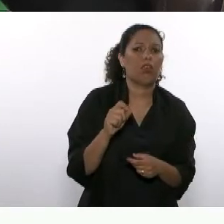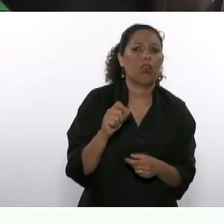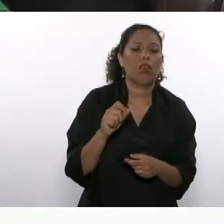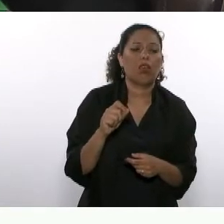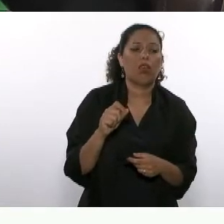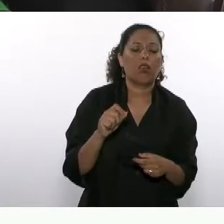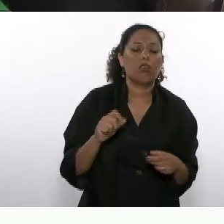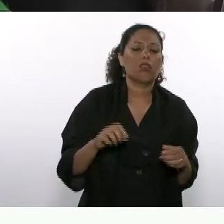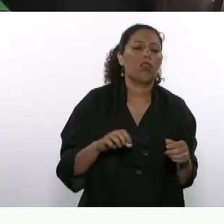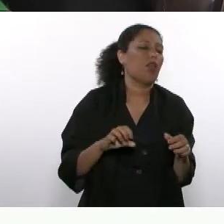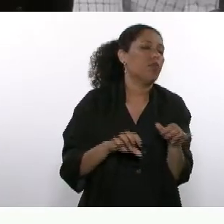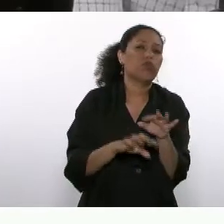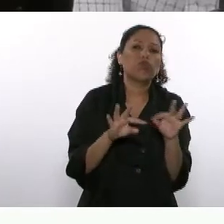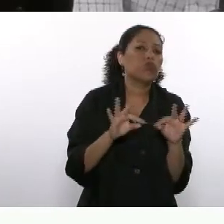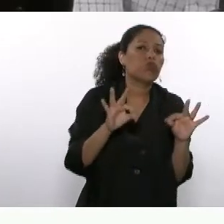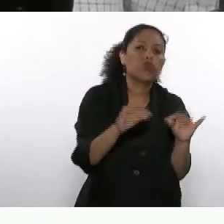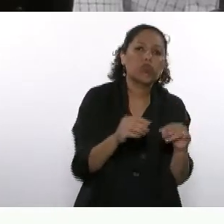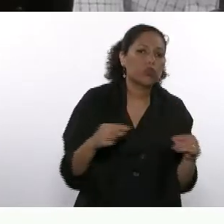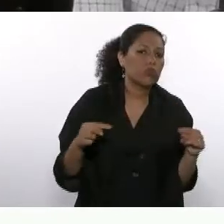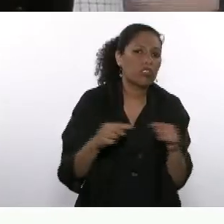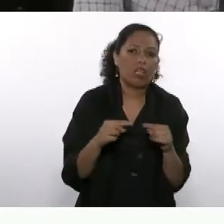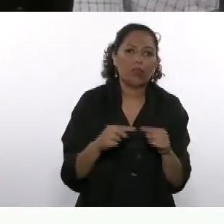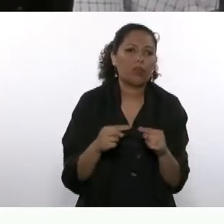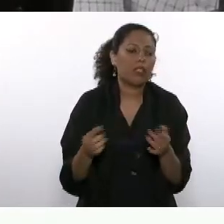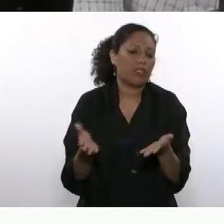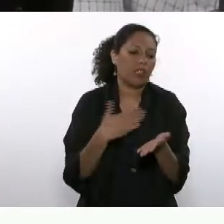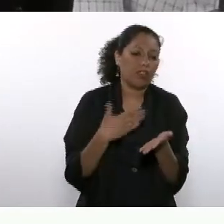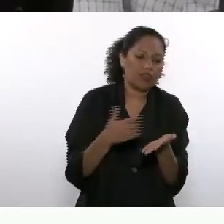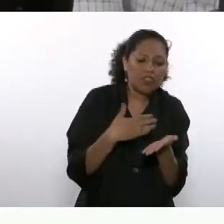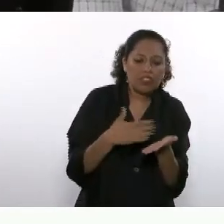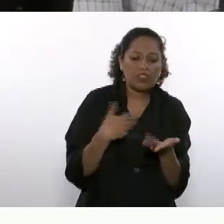especializada, mídias digitais, revistas de bordo,